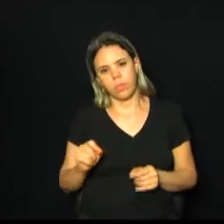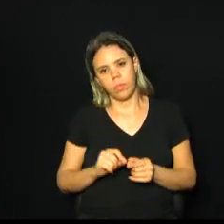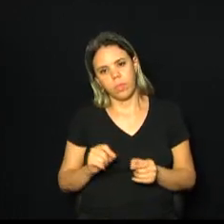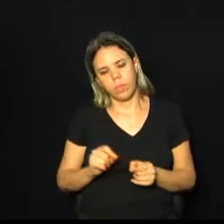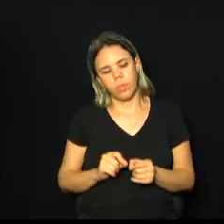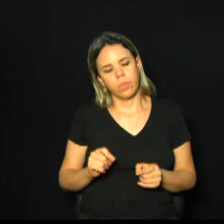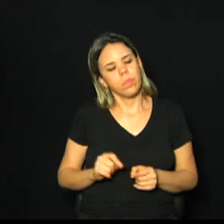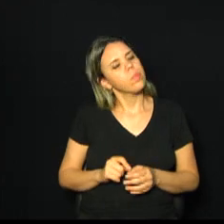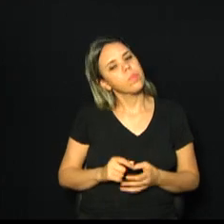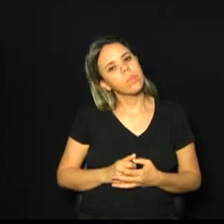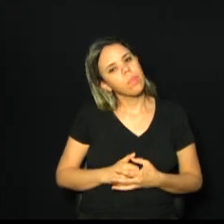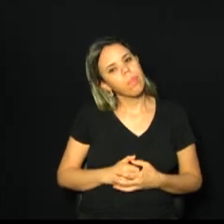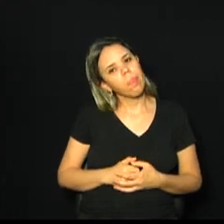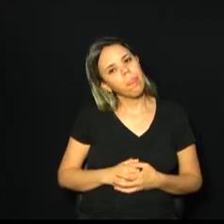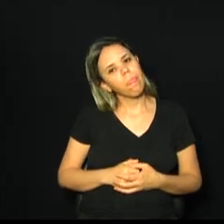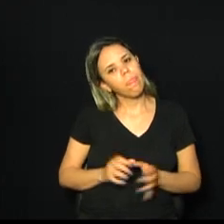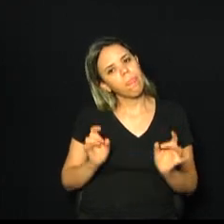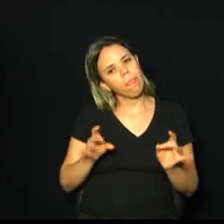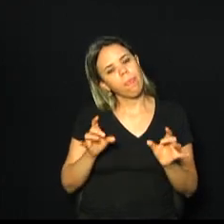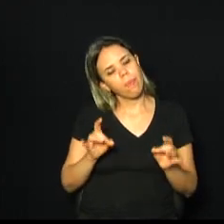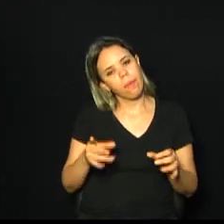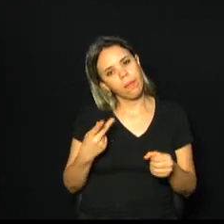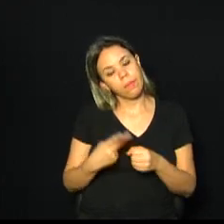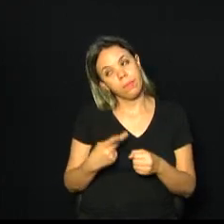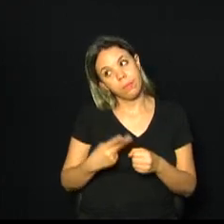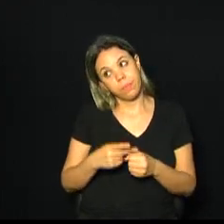quê? Para me vender um produto.